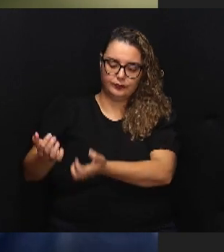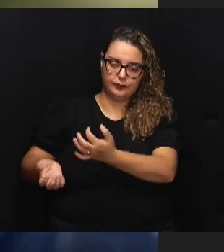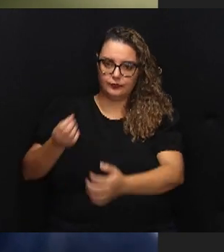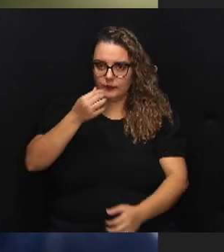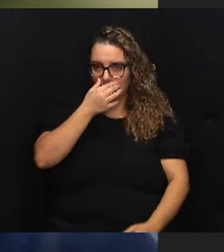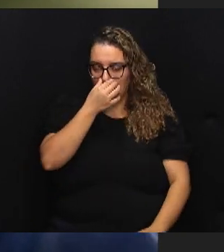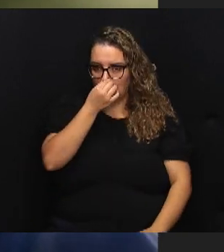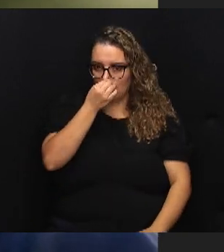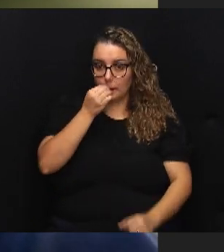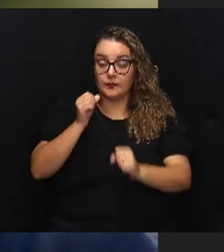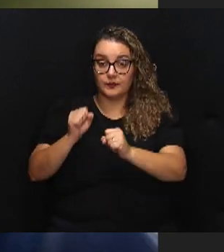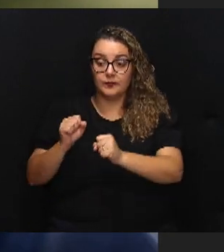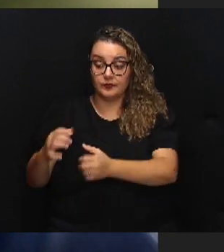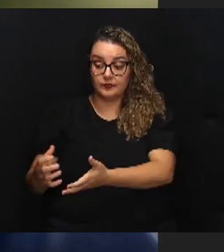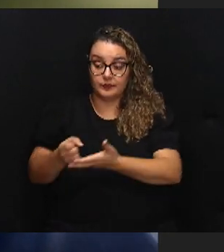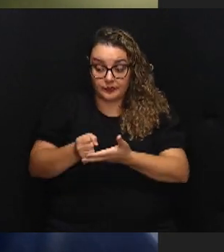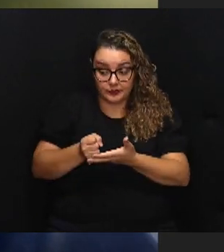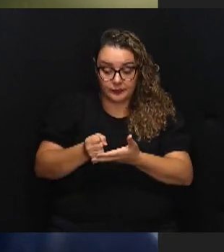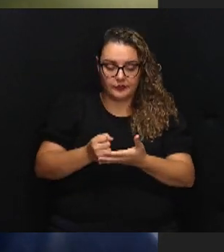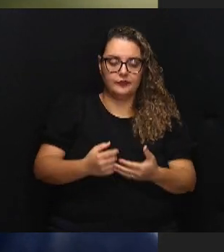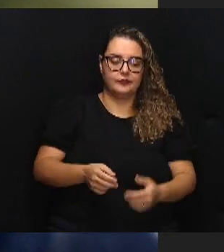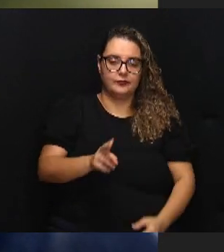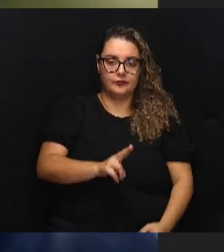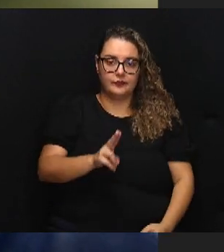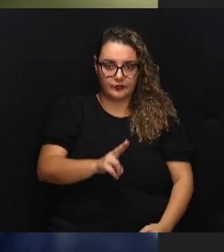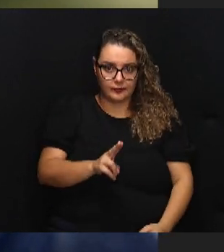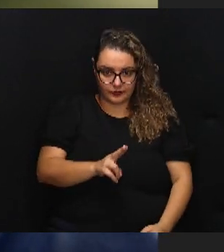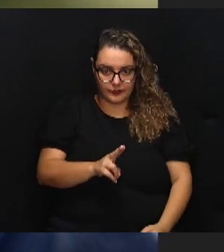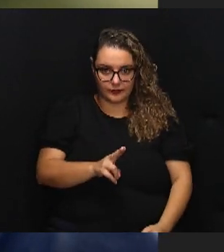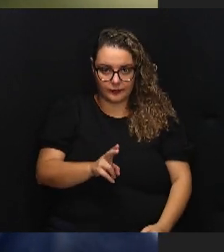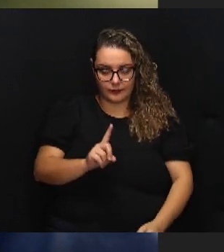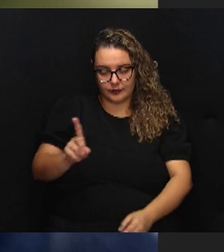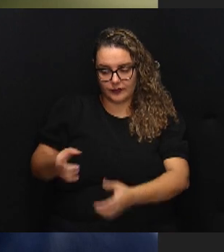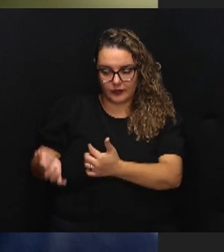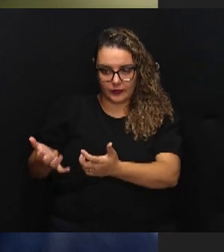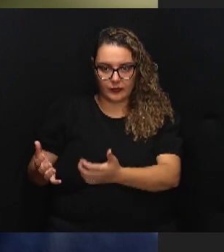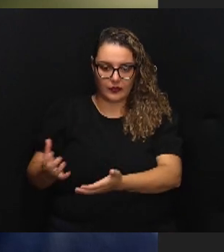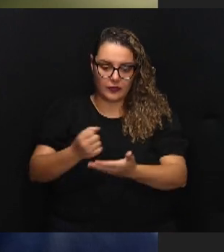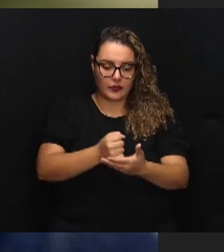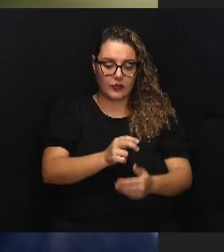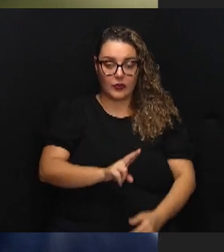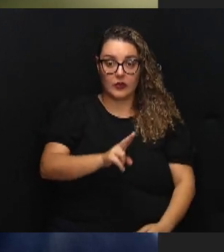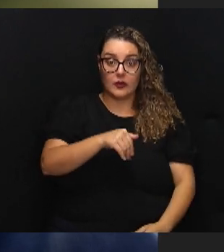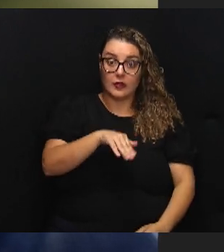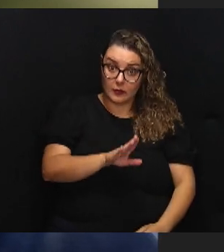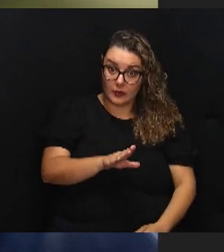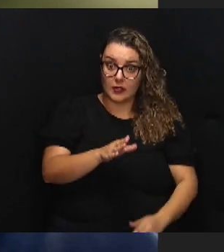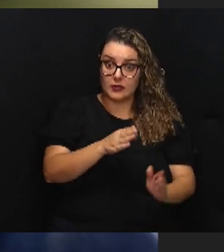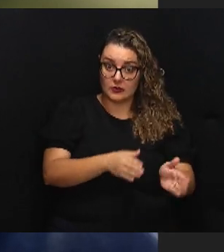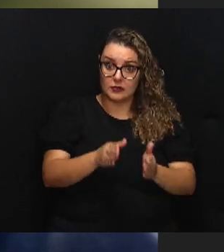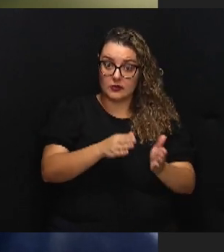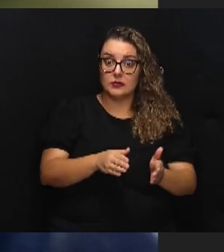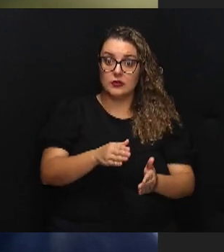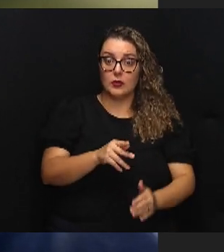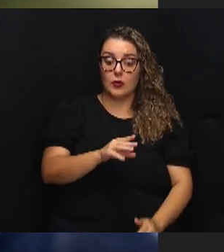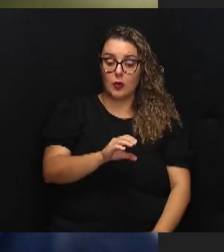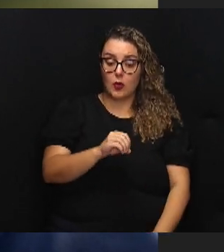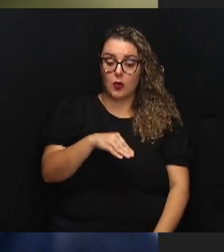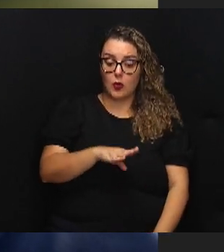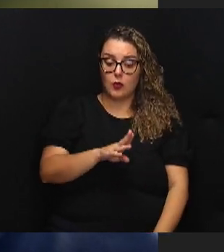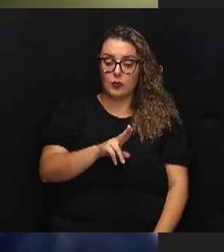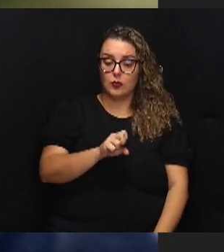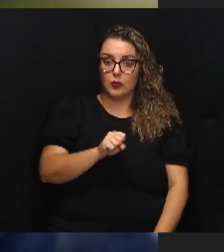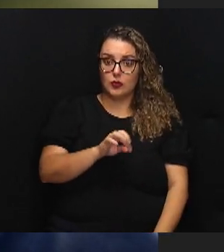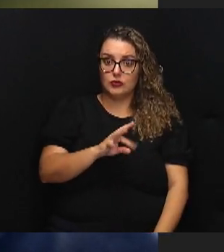ser utilizados para produzir mais combustível. Para você ter ideia, se a gente utilizar todo esse potencial